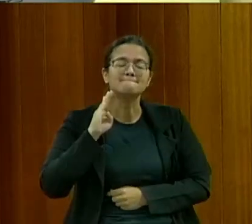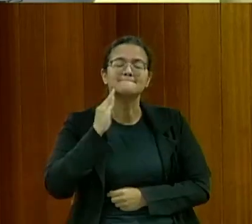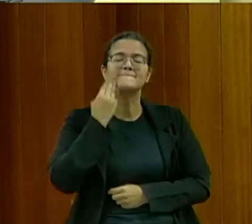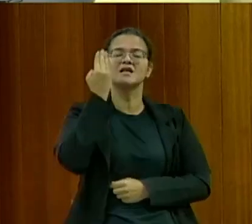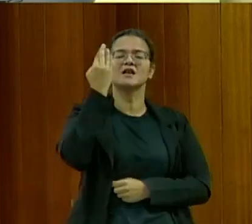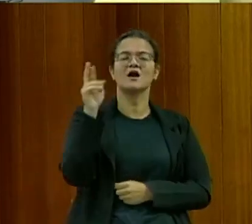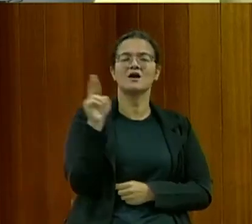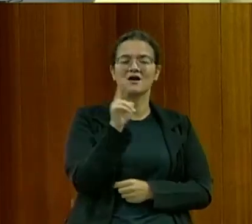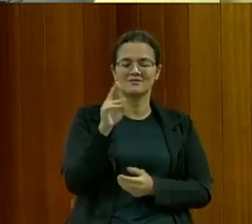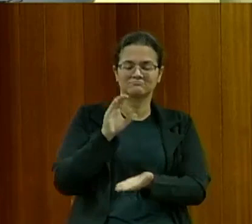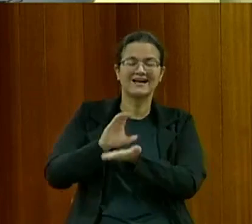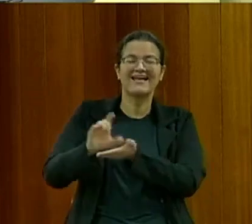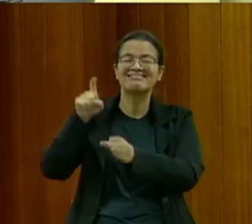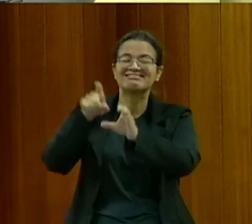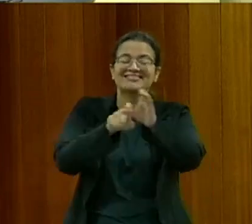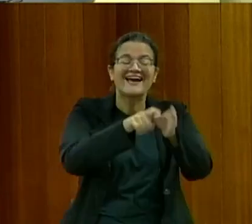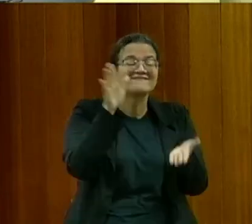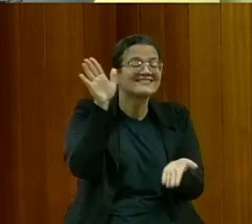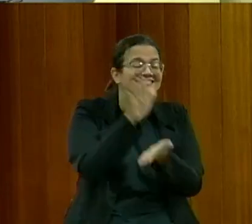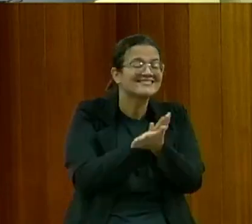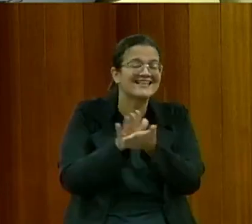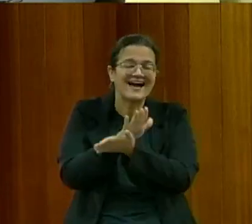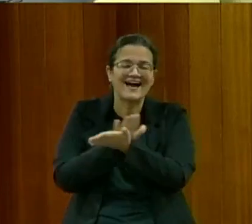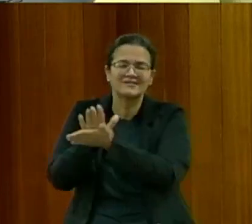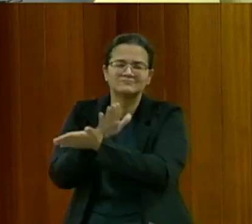centavo para ninguém, com as certidões todas